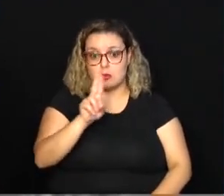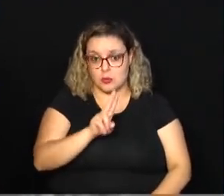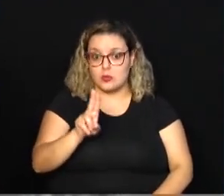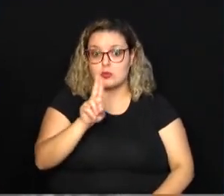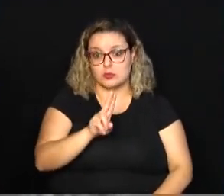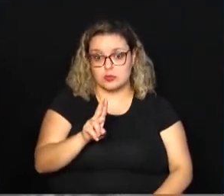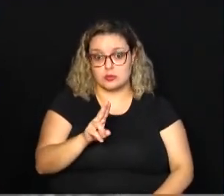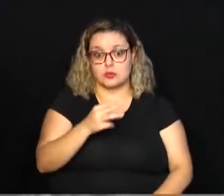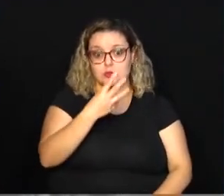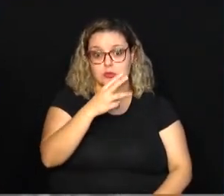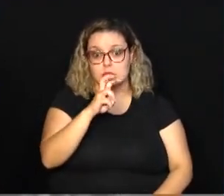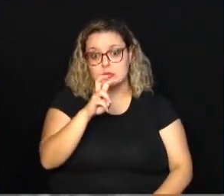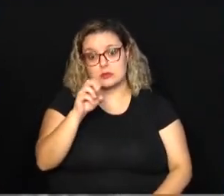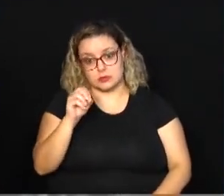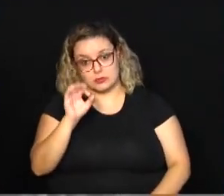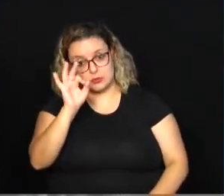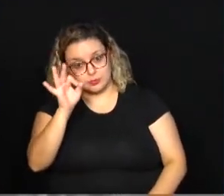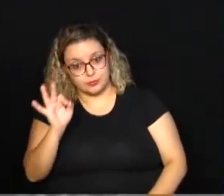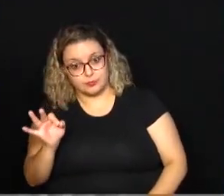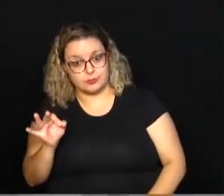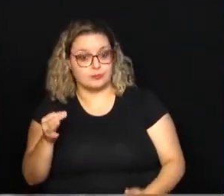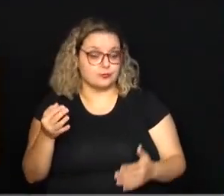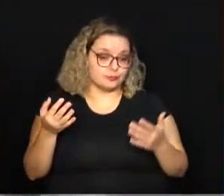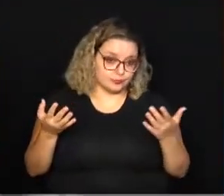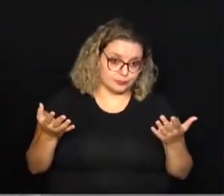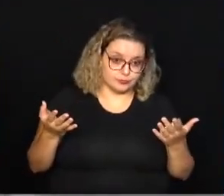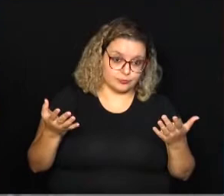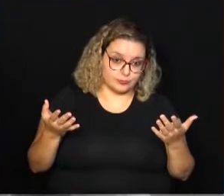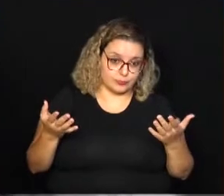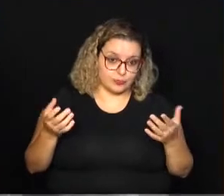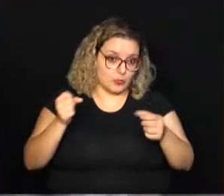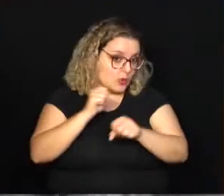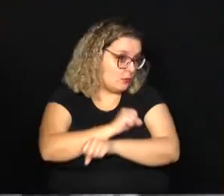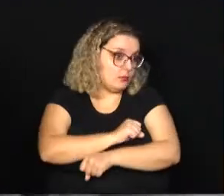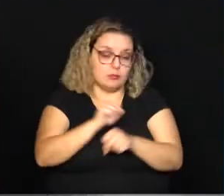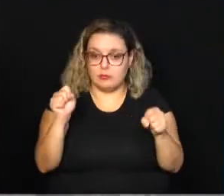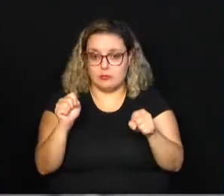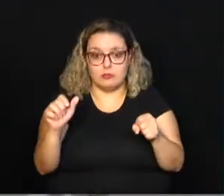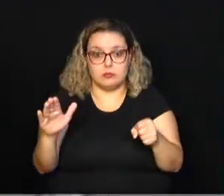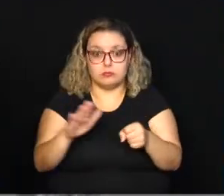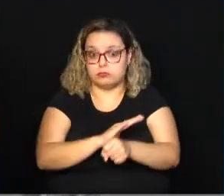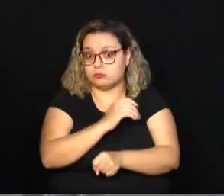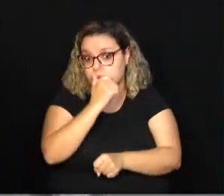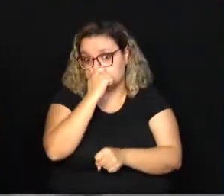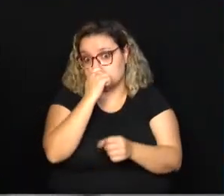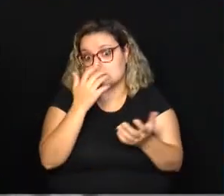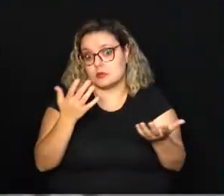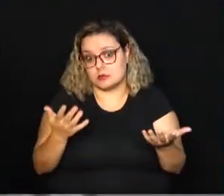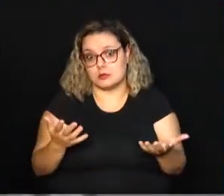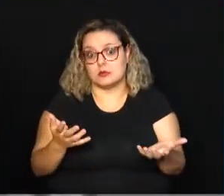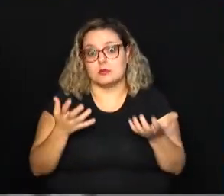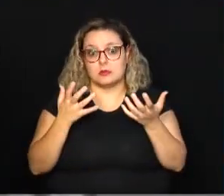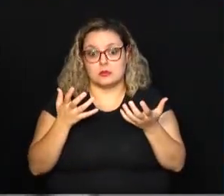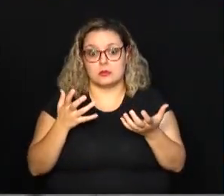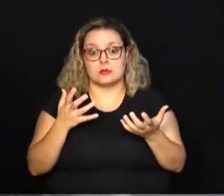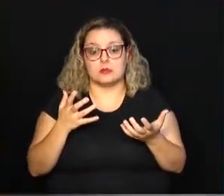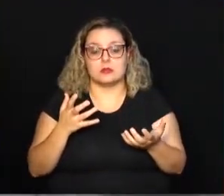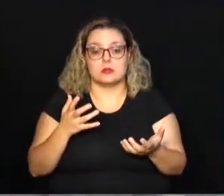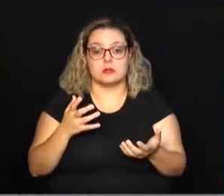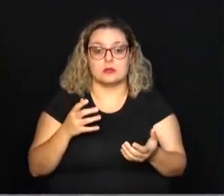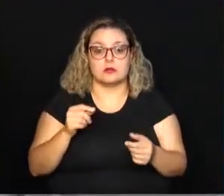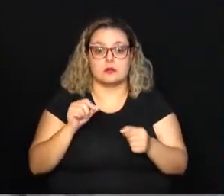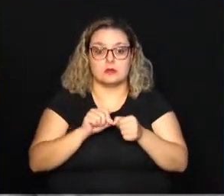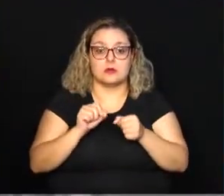350%, né? Então, quer dizer, já está mais do que superlotado. Então, eu gostaria que o senhor fizesse um